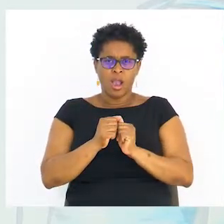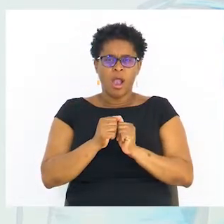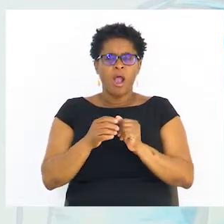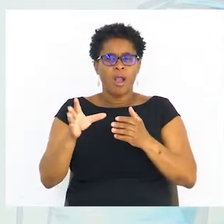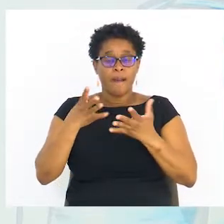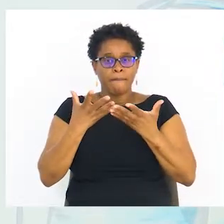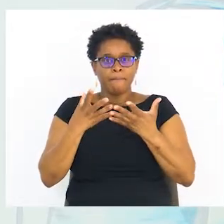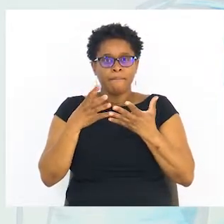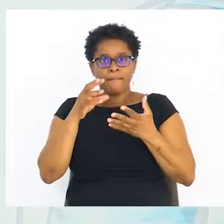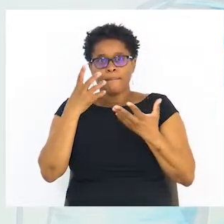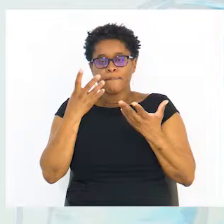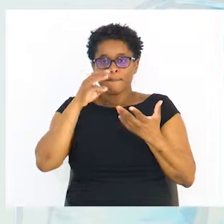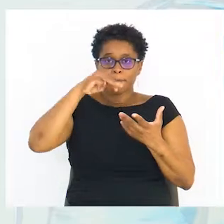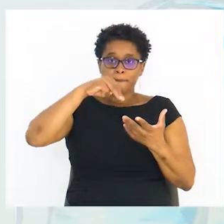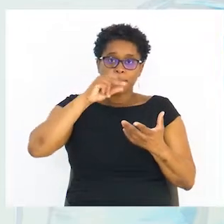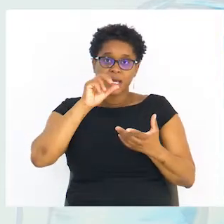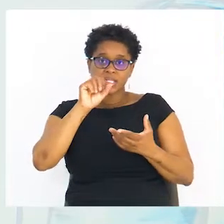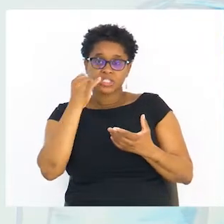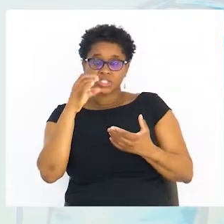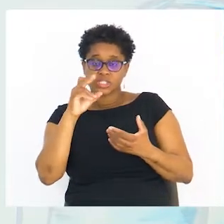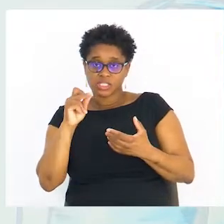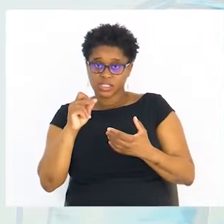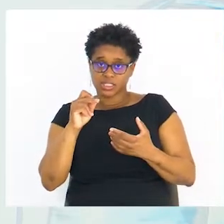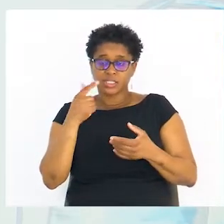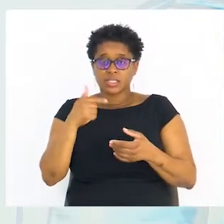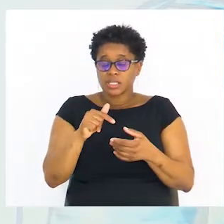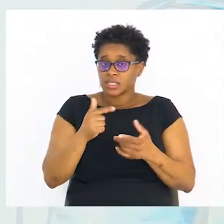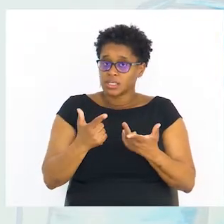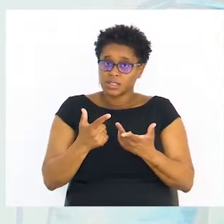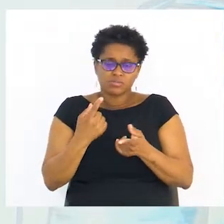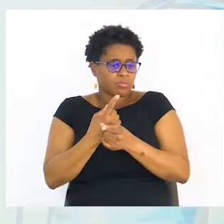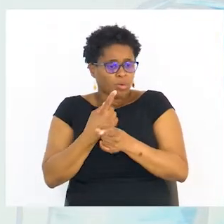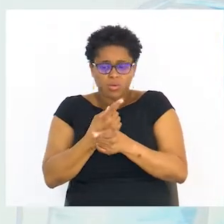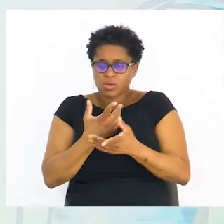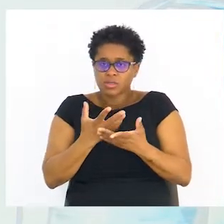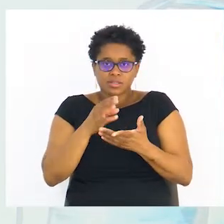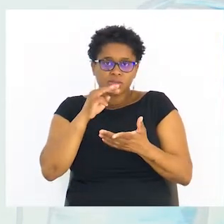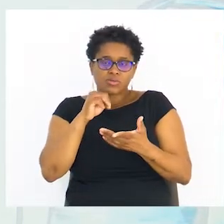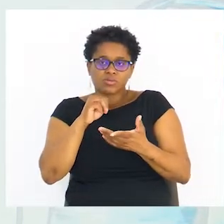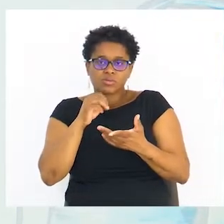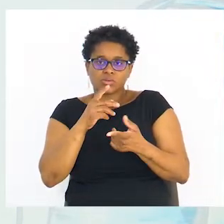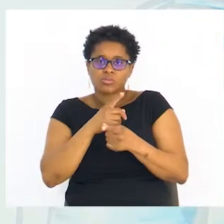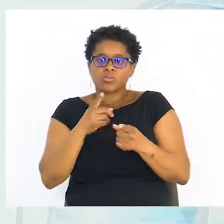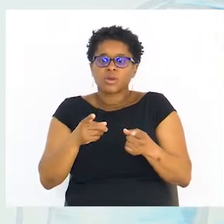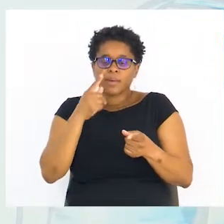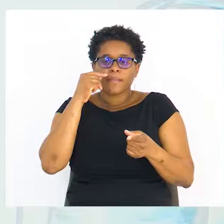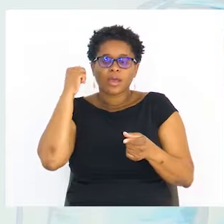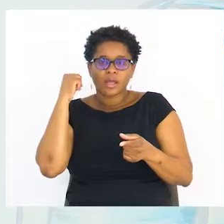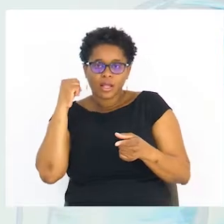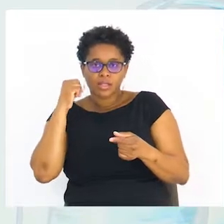simbologia mágica. Tinha um significado para eles. Vamos